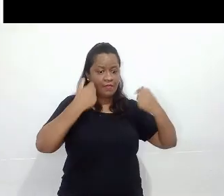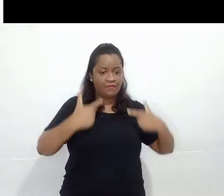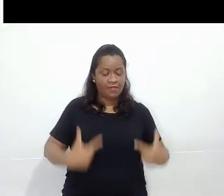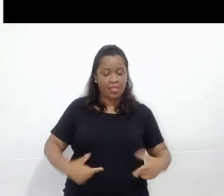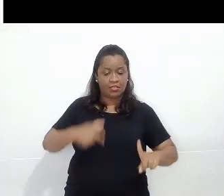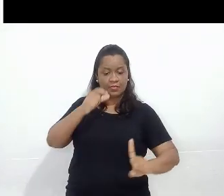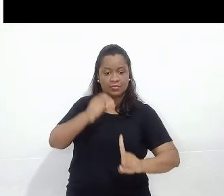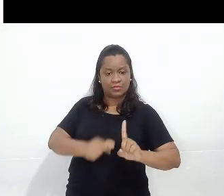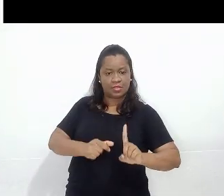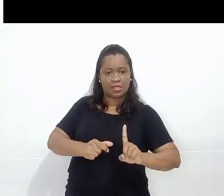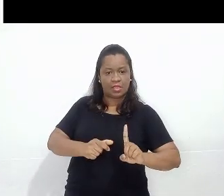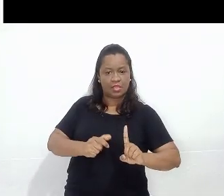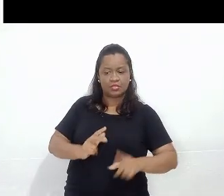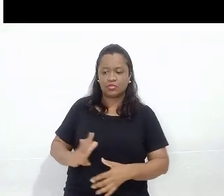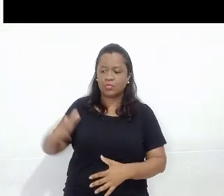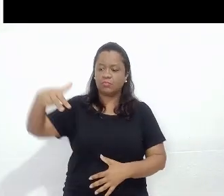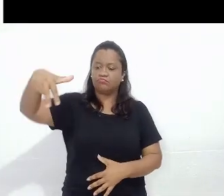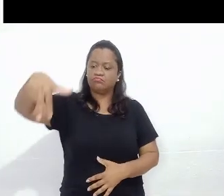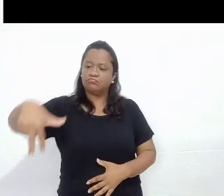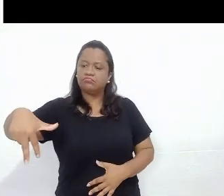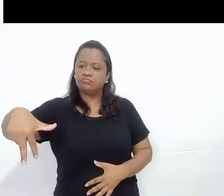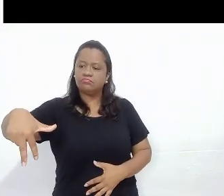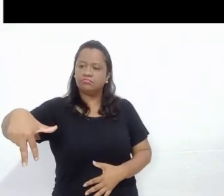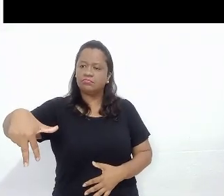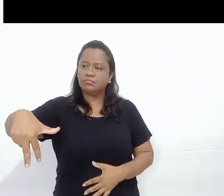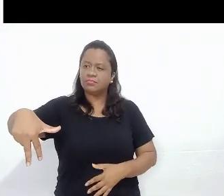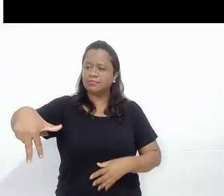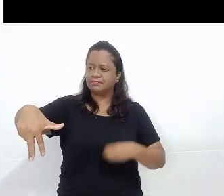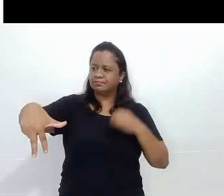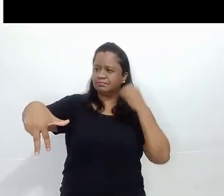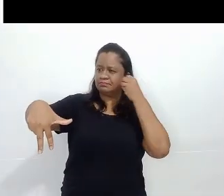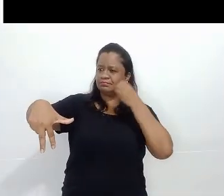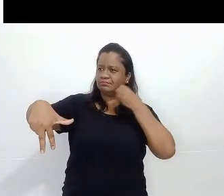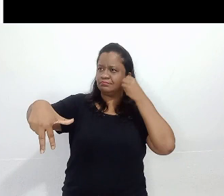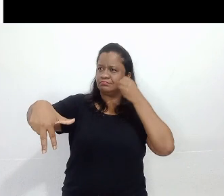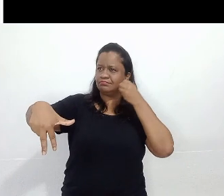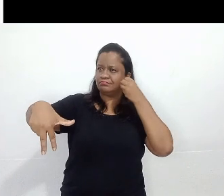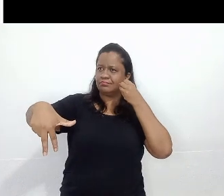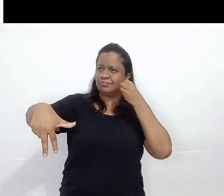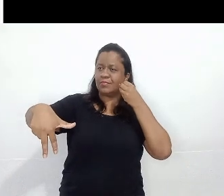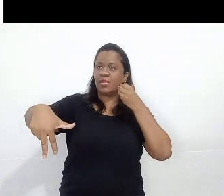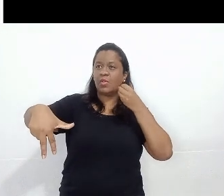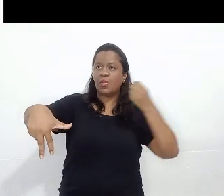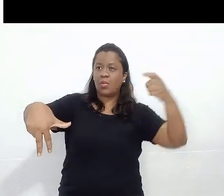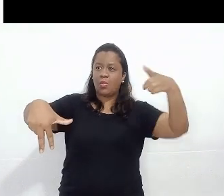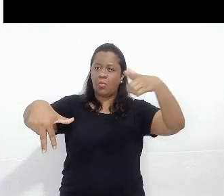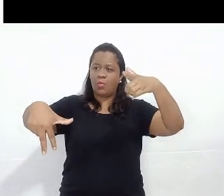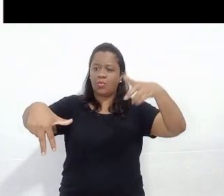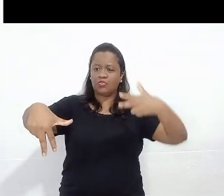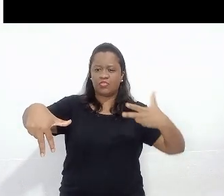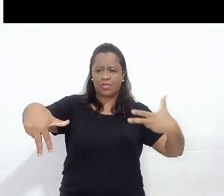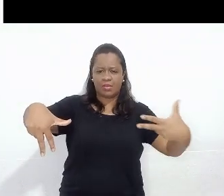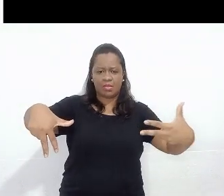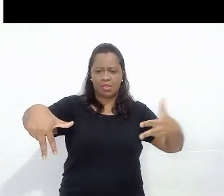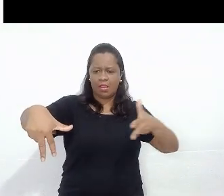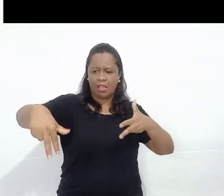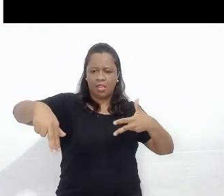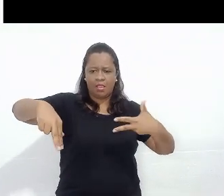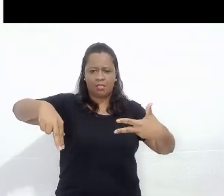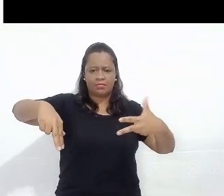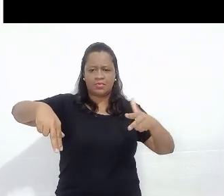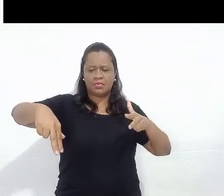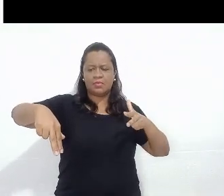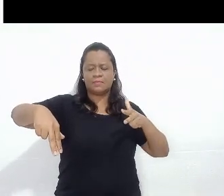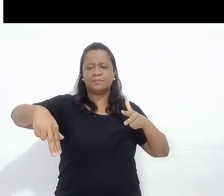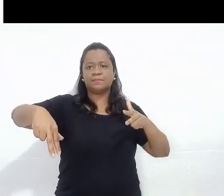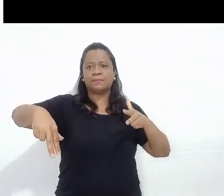personagem, coloca ele no cenário, testa o tipo de luz que você pensou, usa a câmera que você pensou, os tipos de